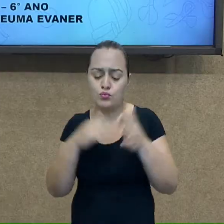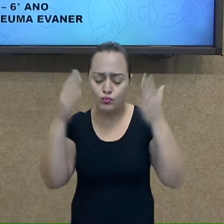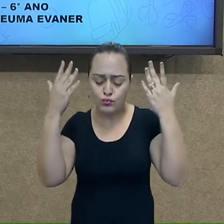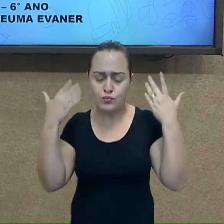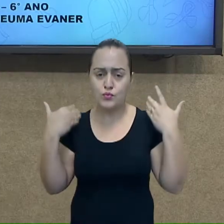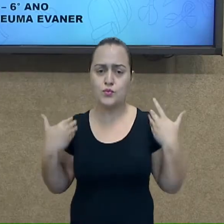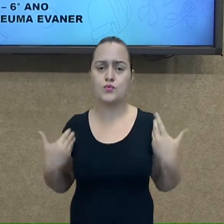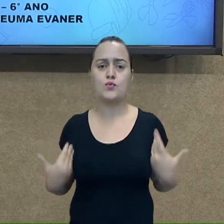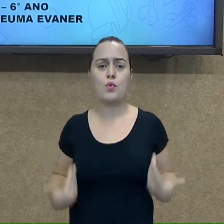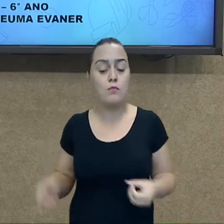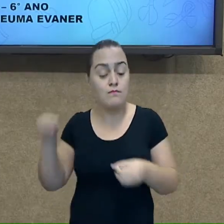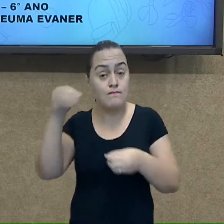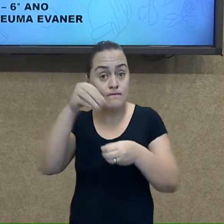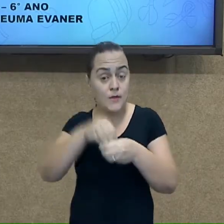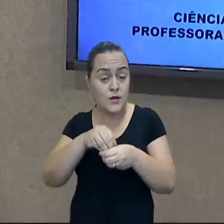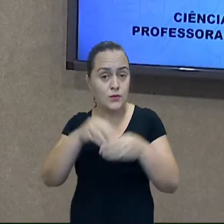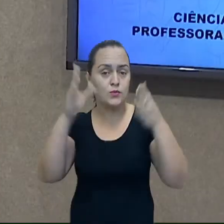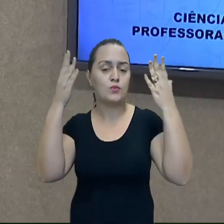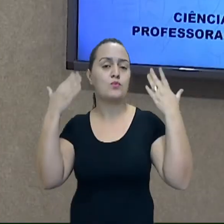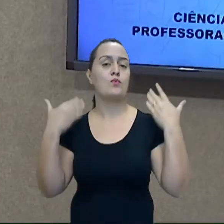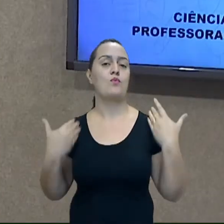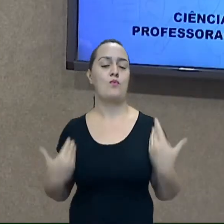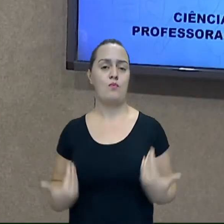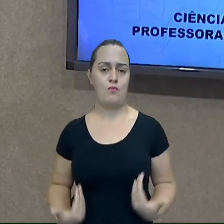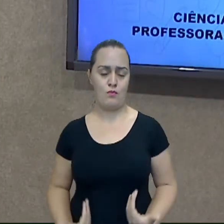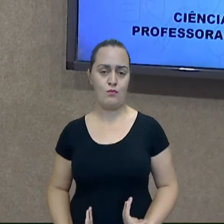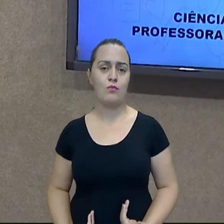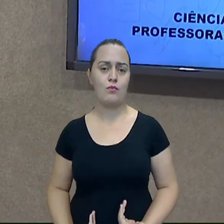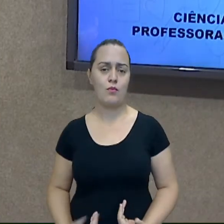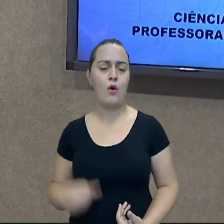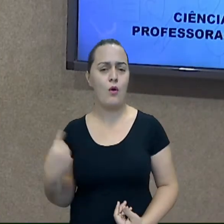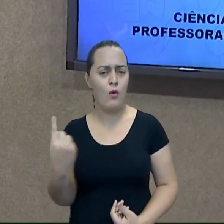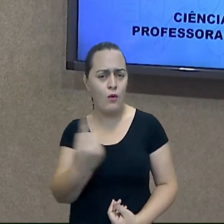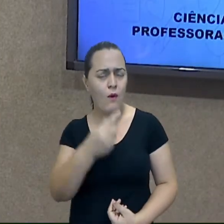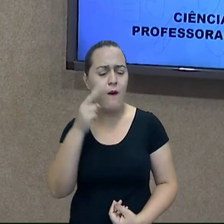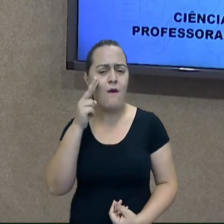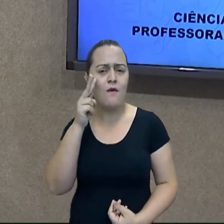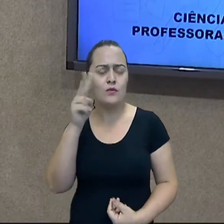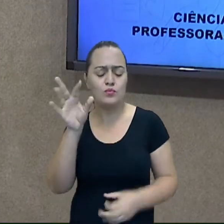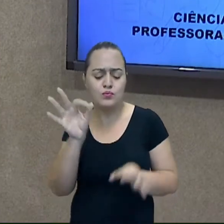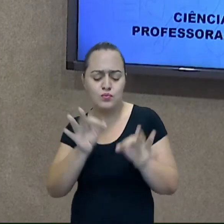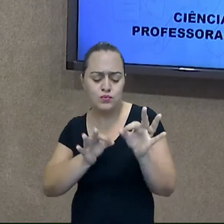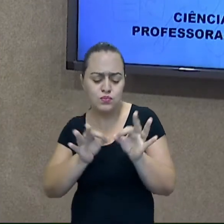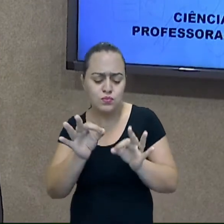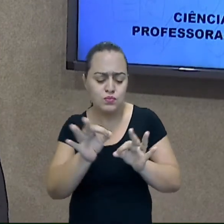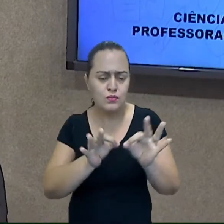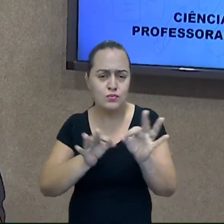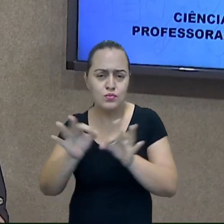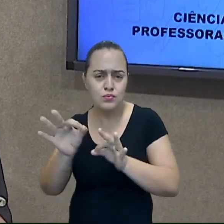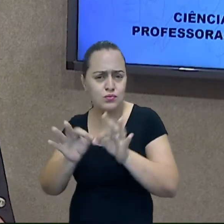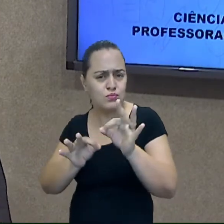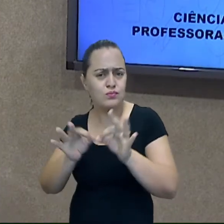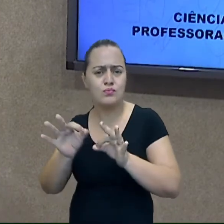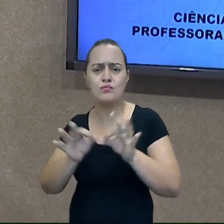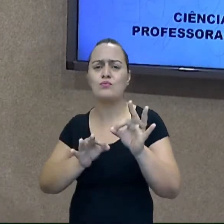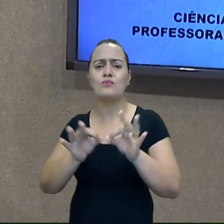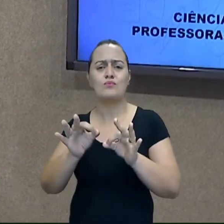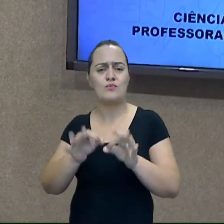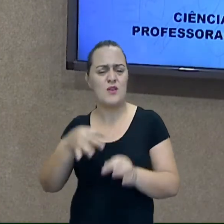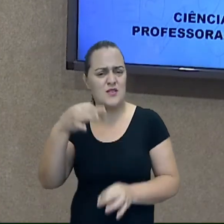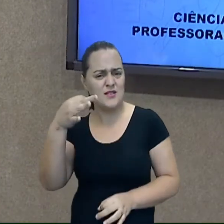corpo. Nela, nós podemos ver uma grande organização. Quantos